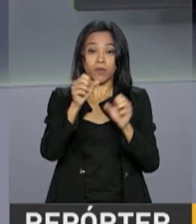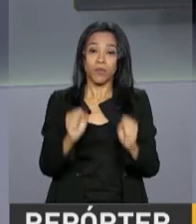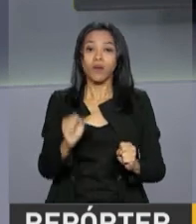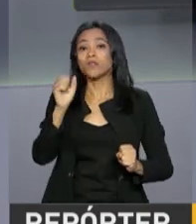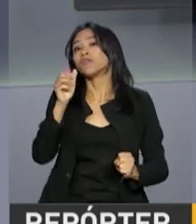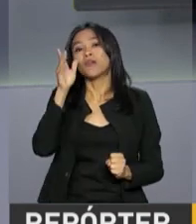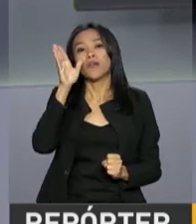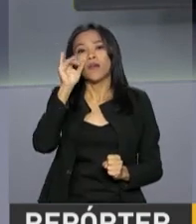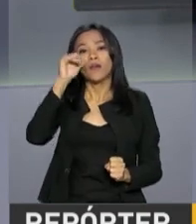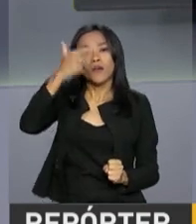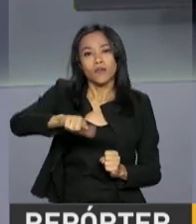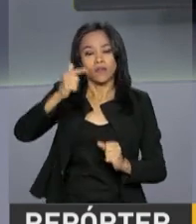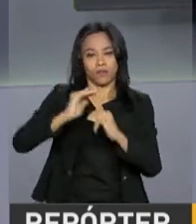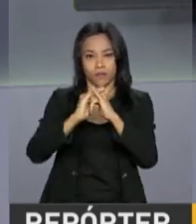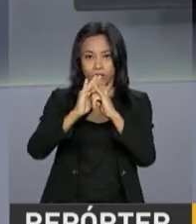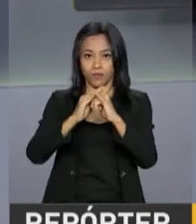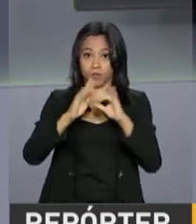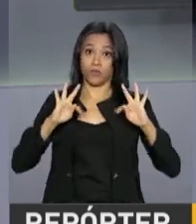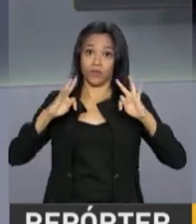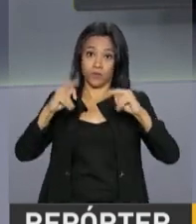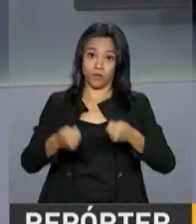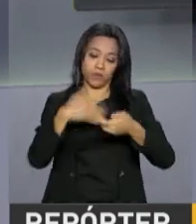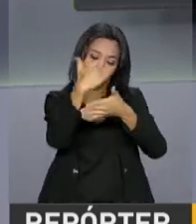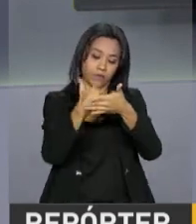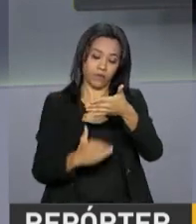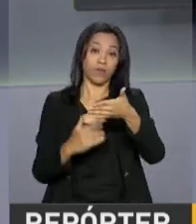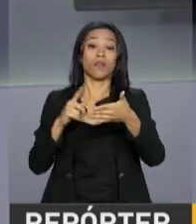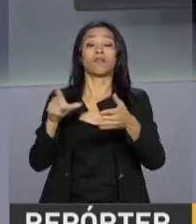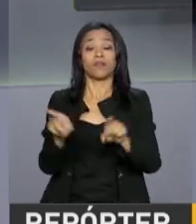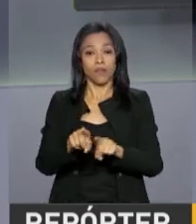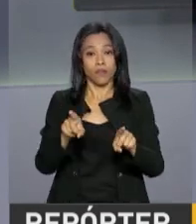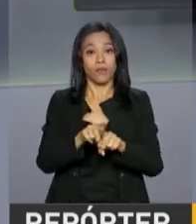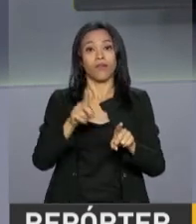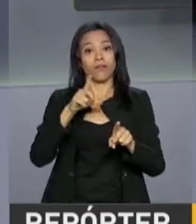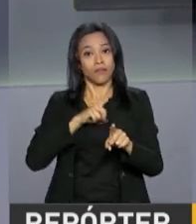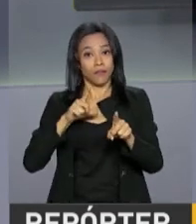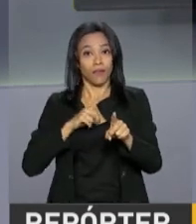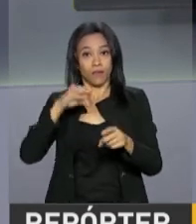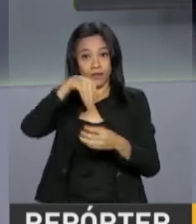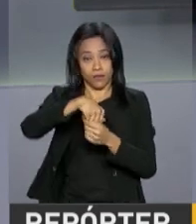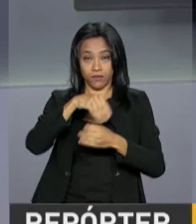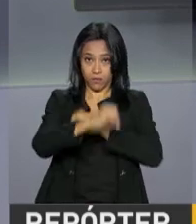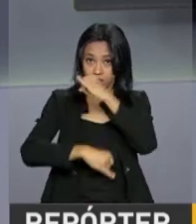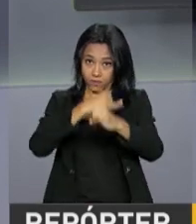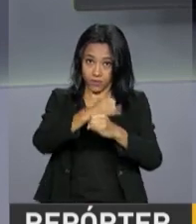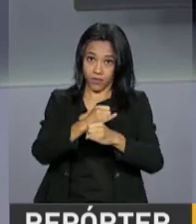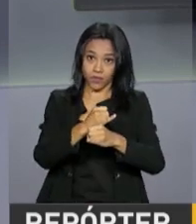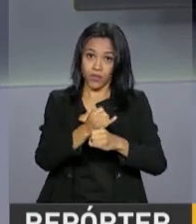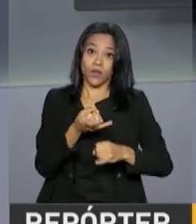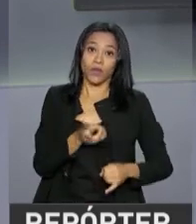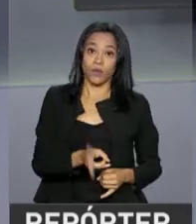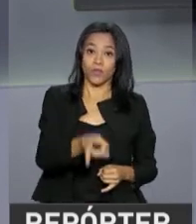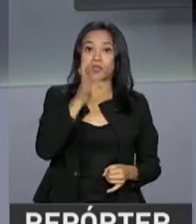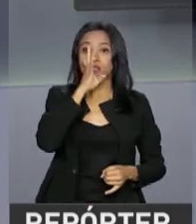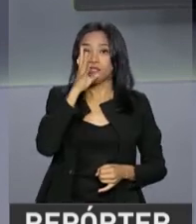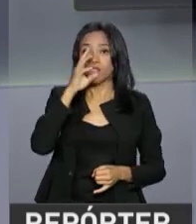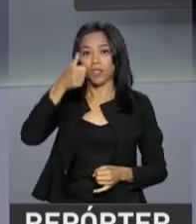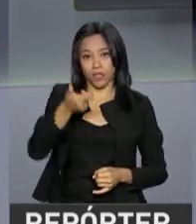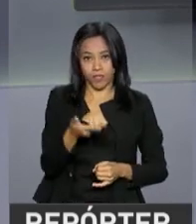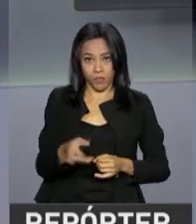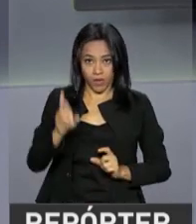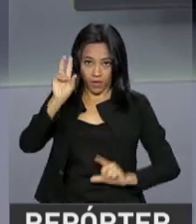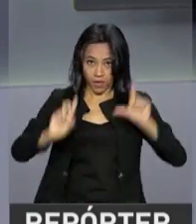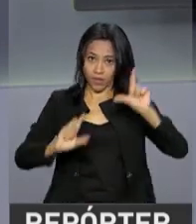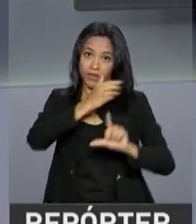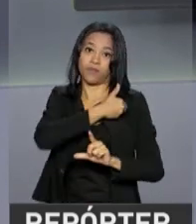rever as reportagens no YouTube. E toda a nossa programação também está na página da NBR na internet. Continue com a gente na